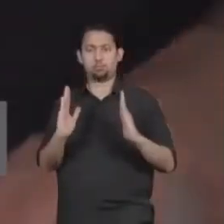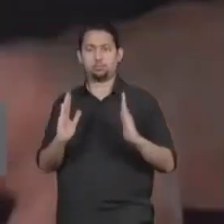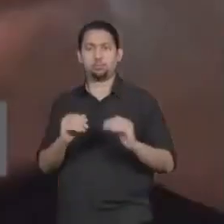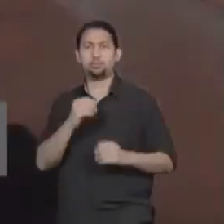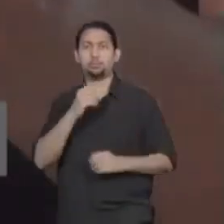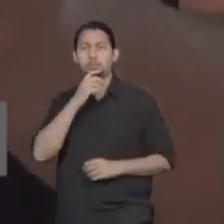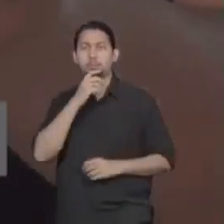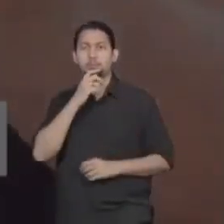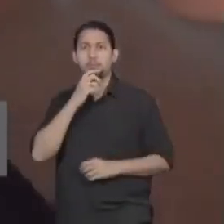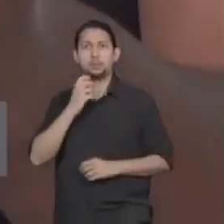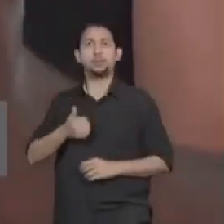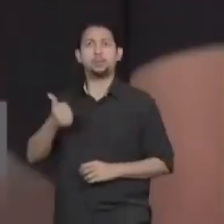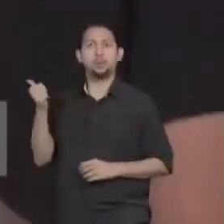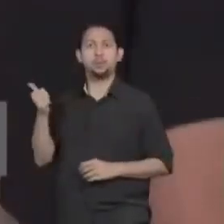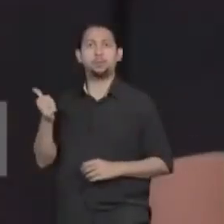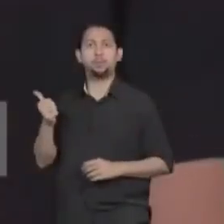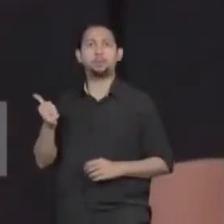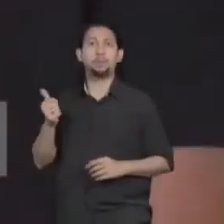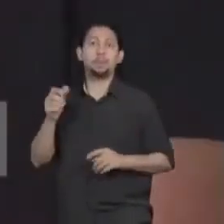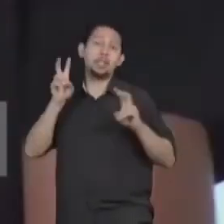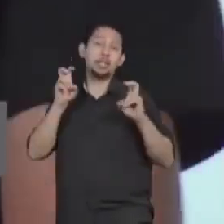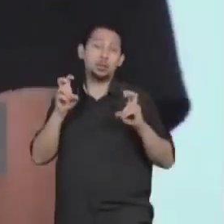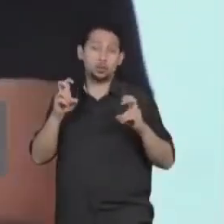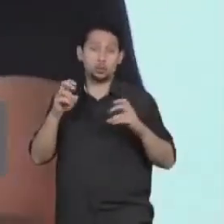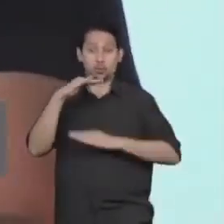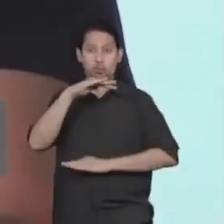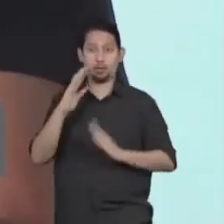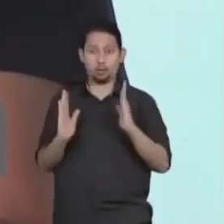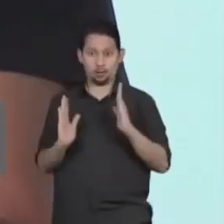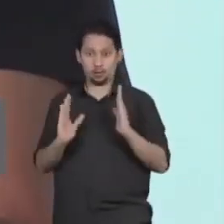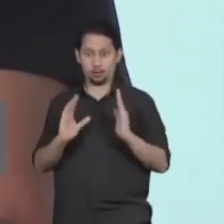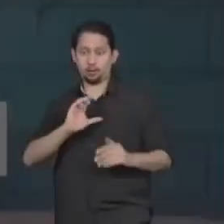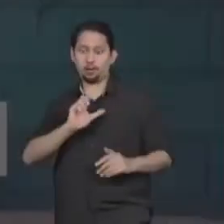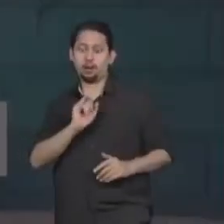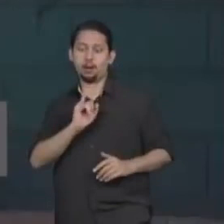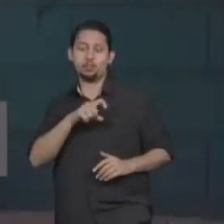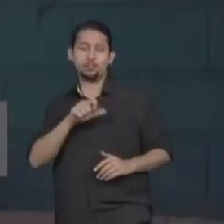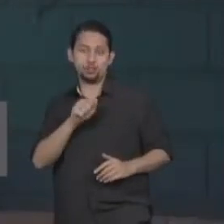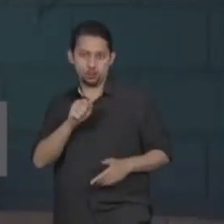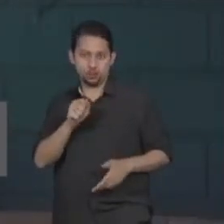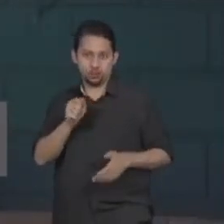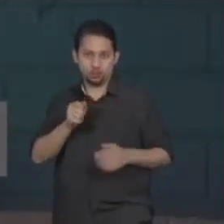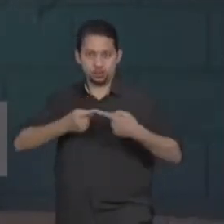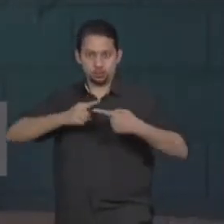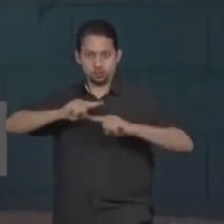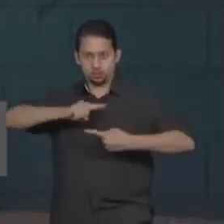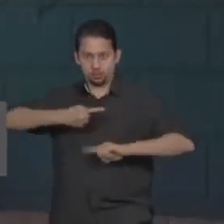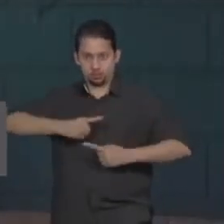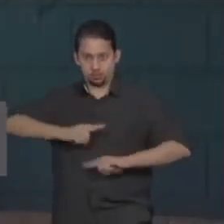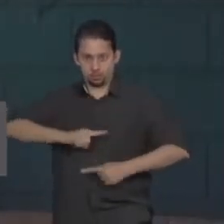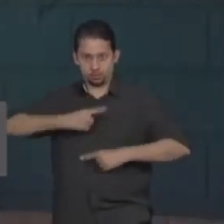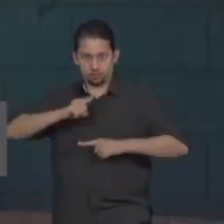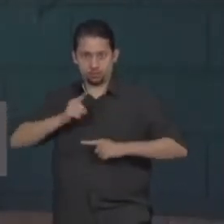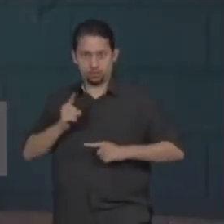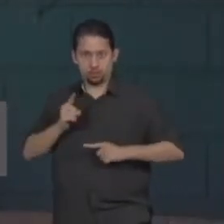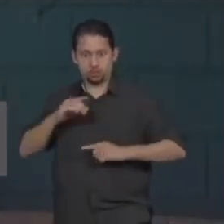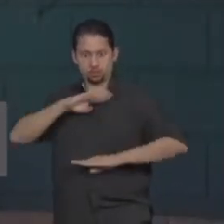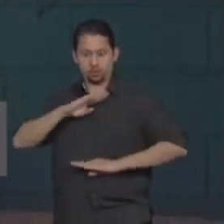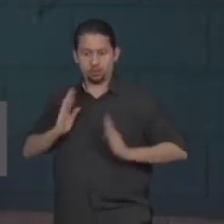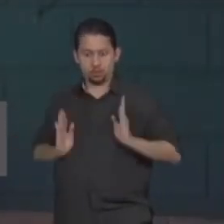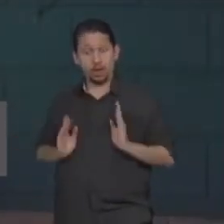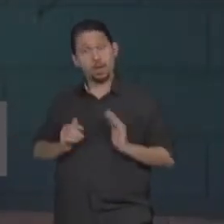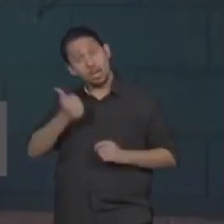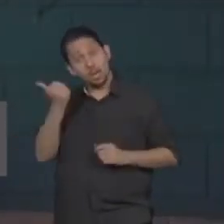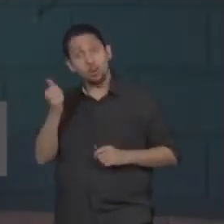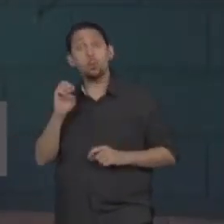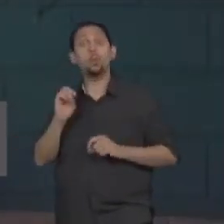Está pronta o que a gente vai chamar de caixa de redução. É esse sistema que vai fazer as pernas do robô